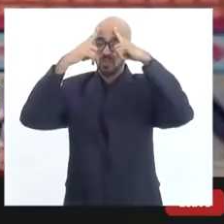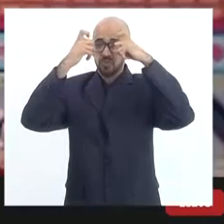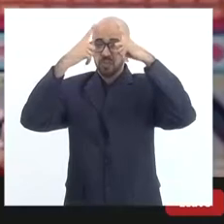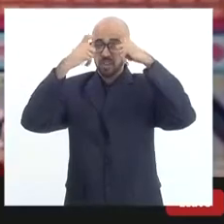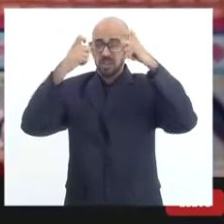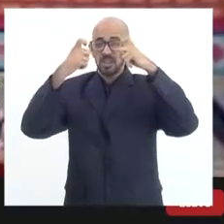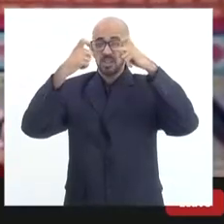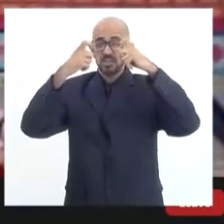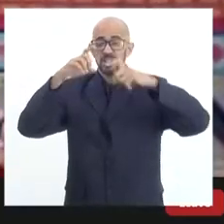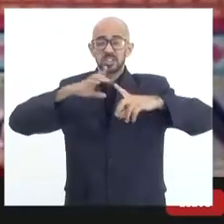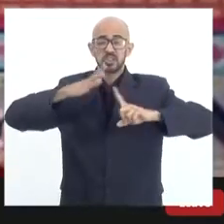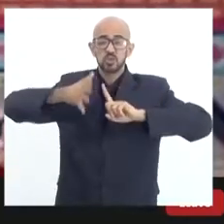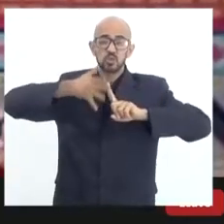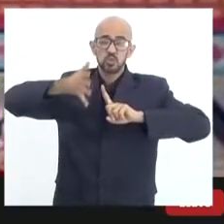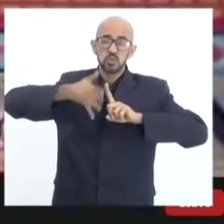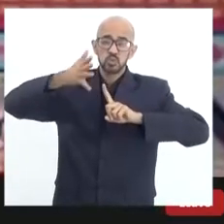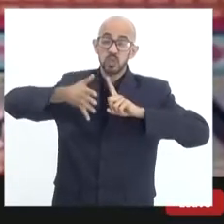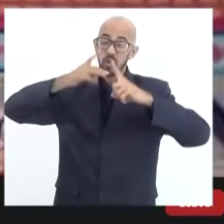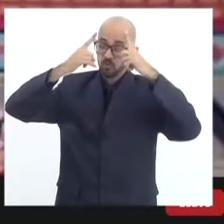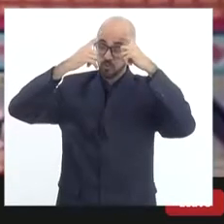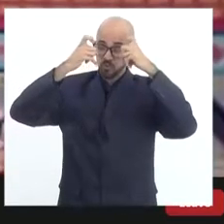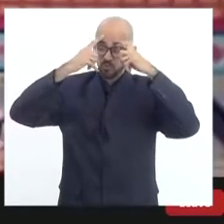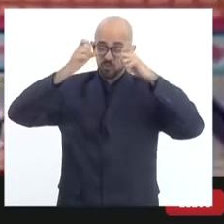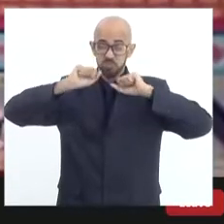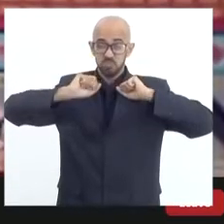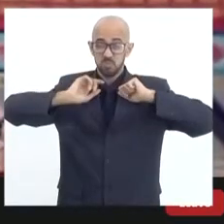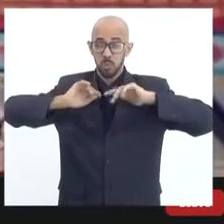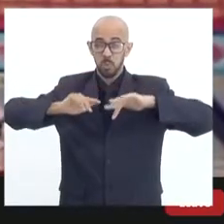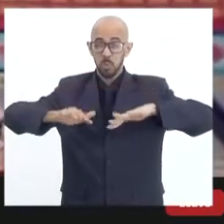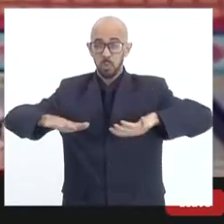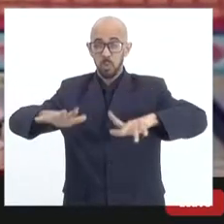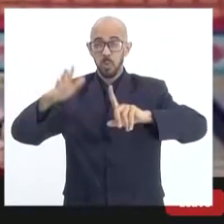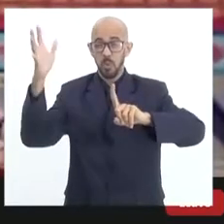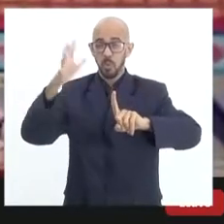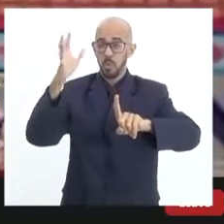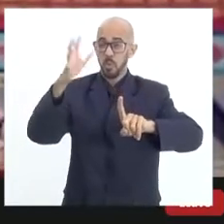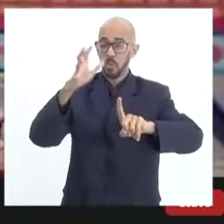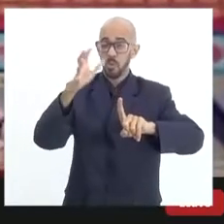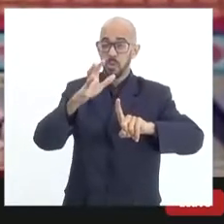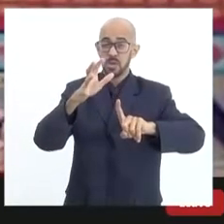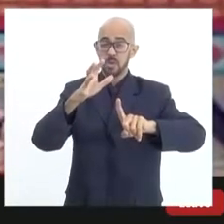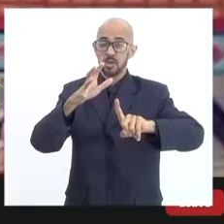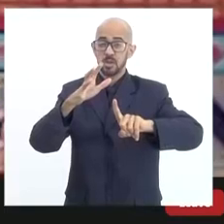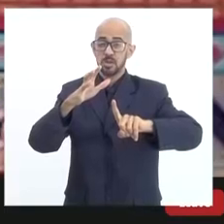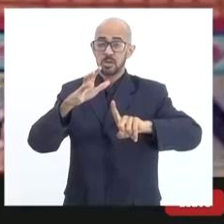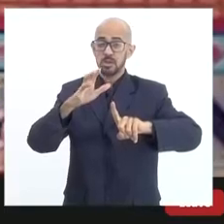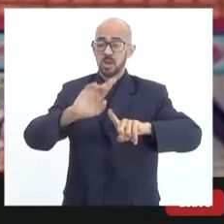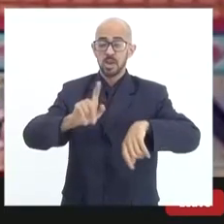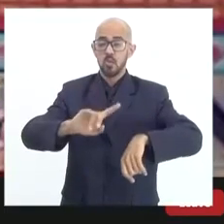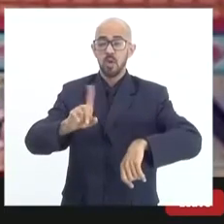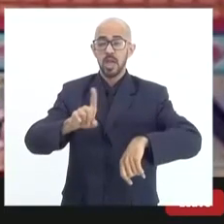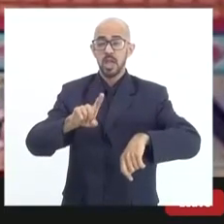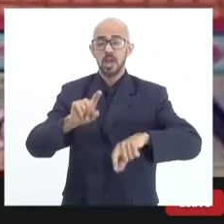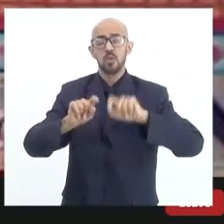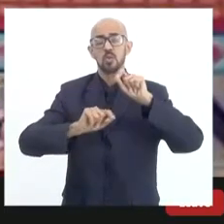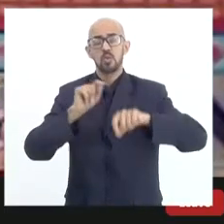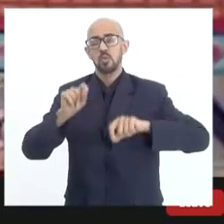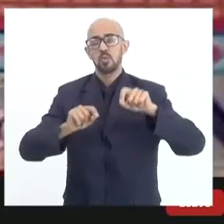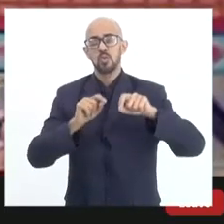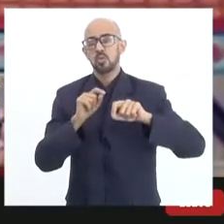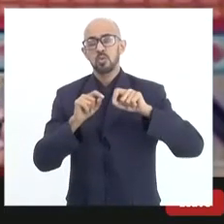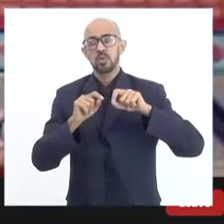discursos violentos e virulentos, que não estão, de maneira alguma, eu já disse